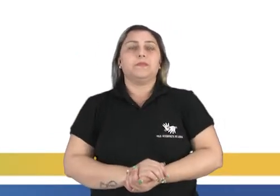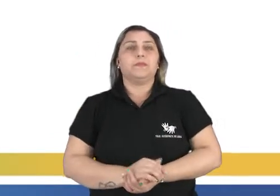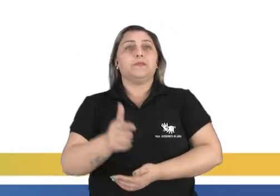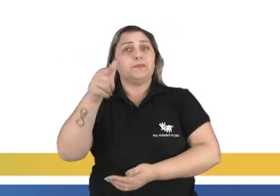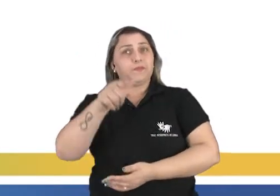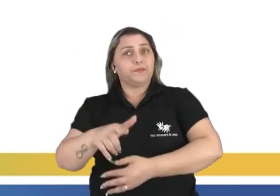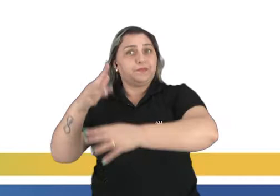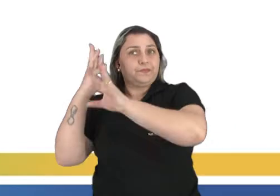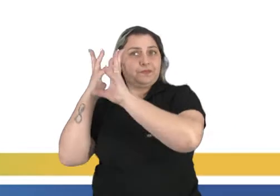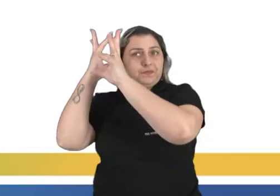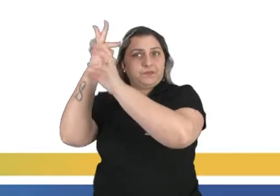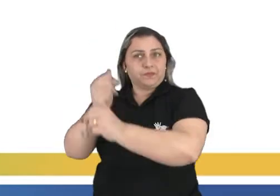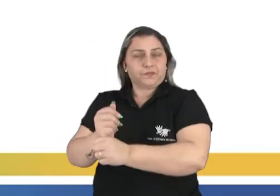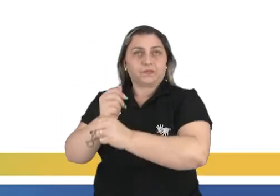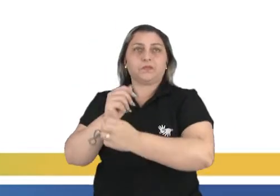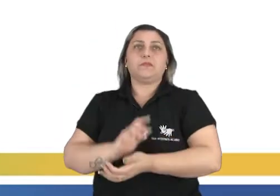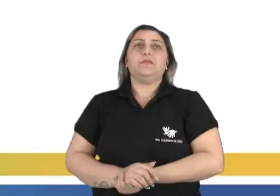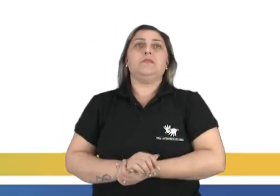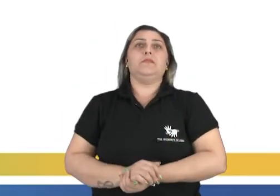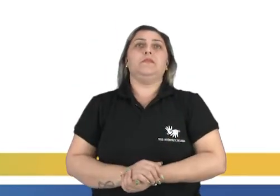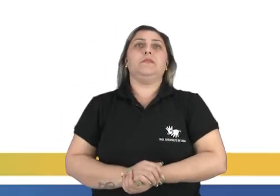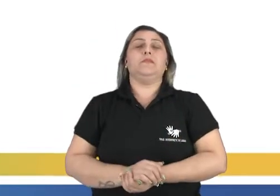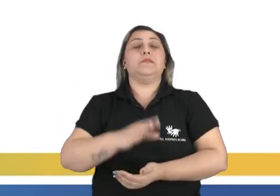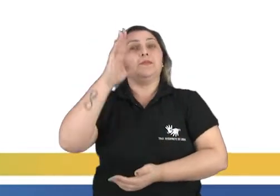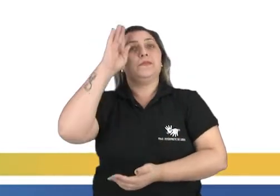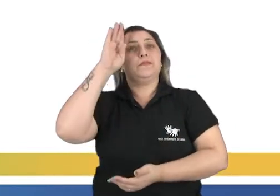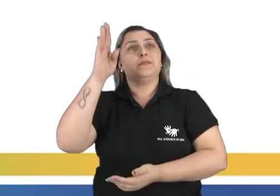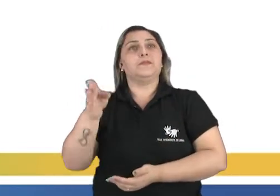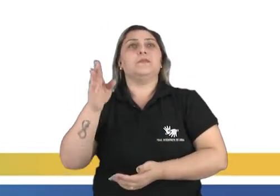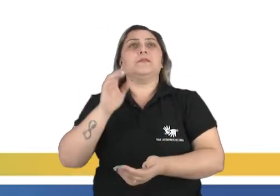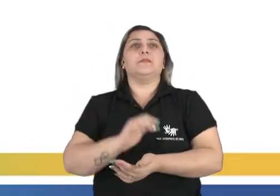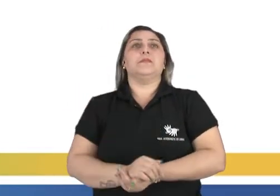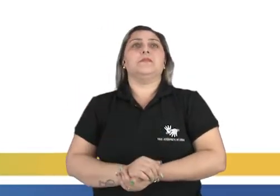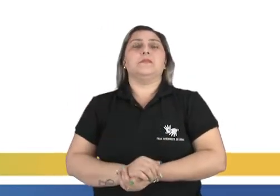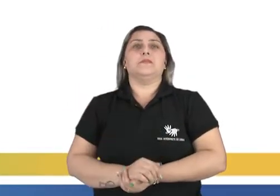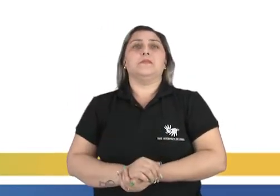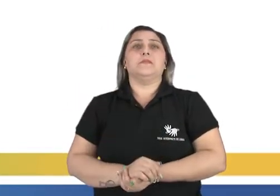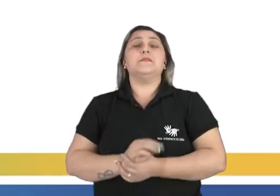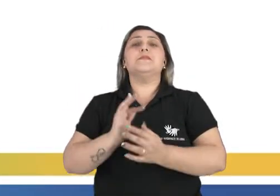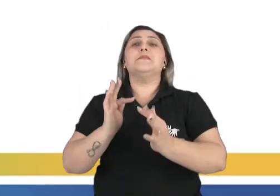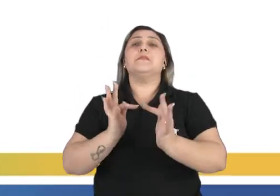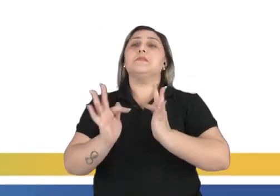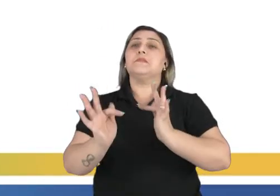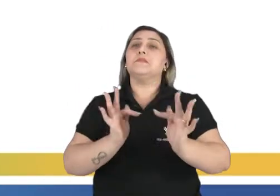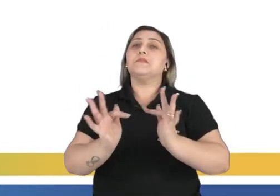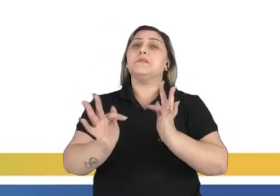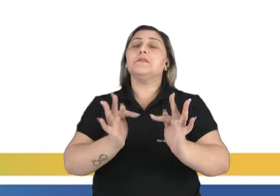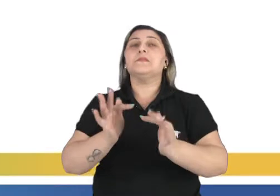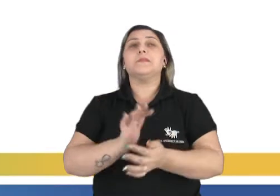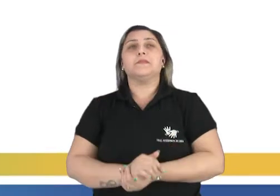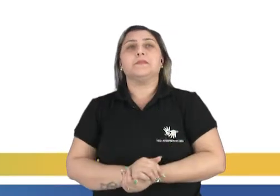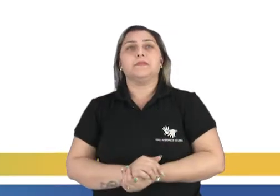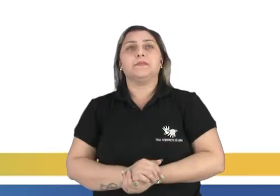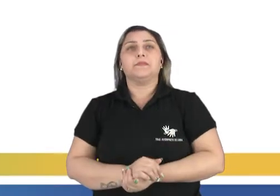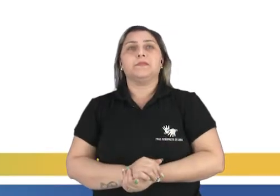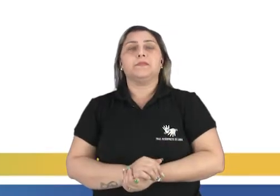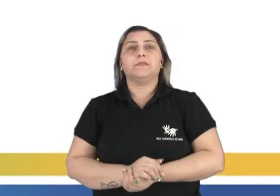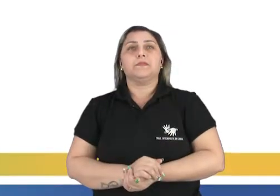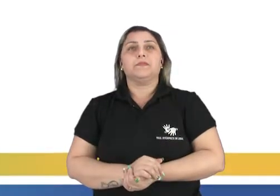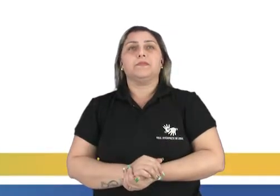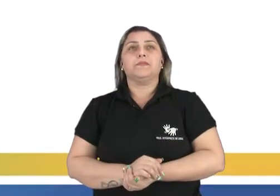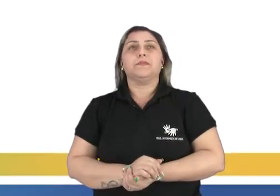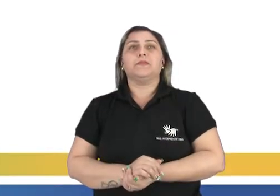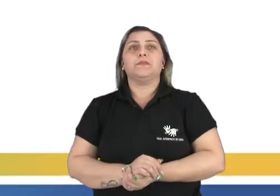de novo uma revisão, né, sobre as grandezas principais determinado até pela física, tá ok? Que no padrão internacional nós